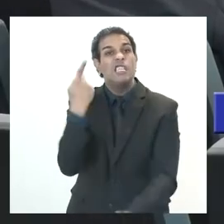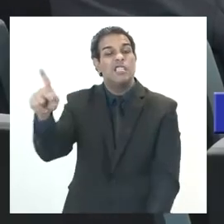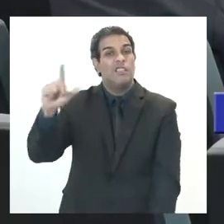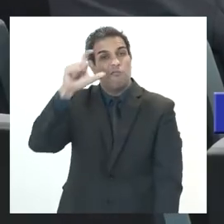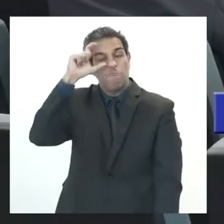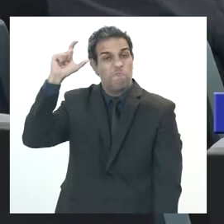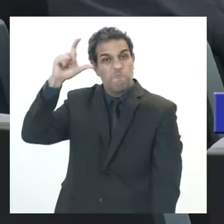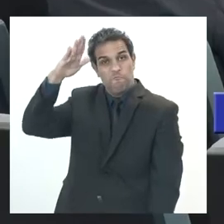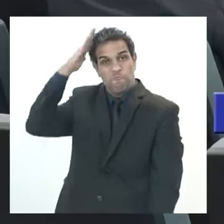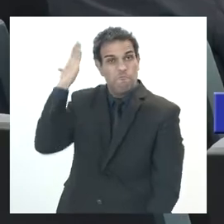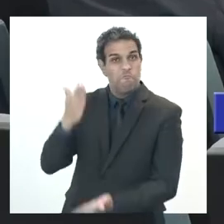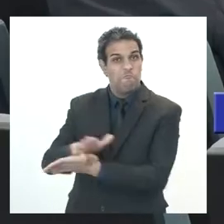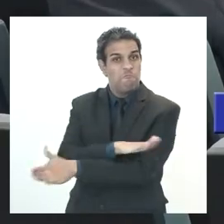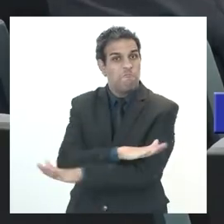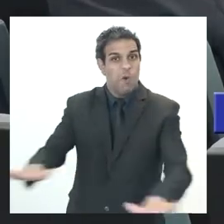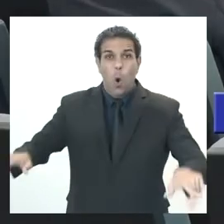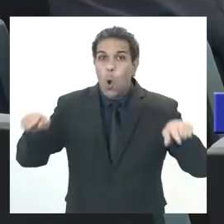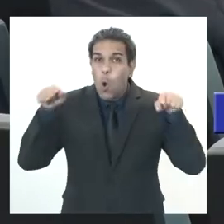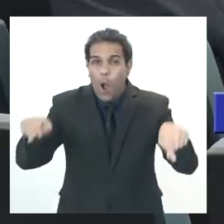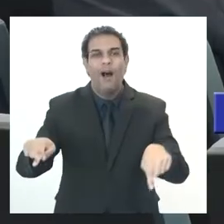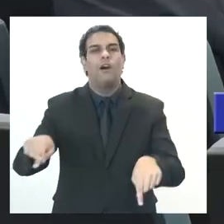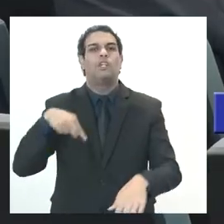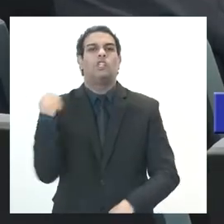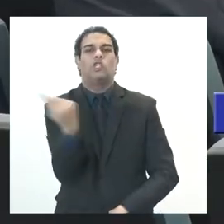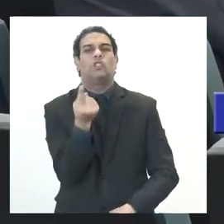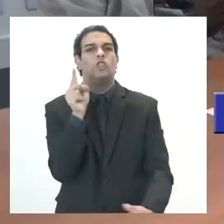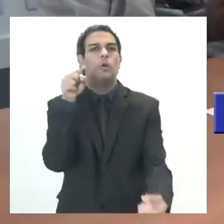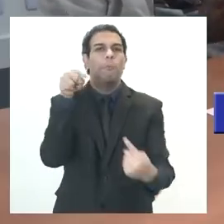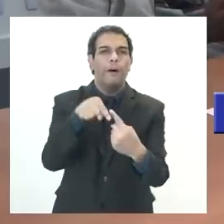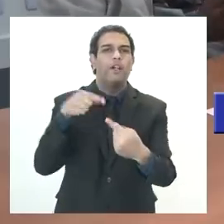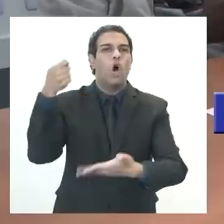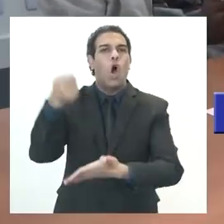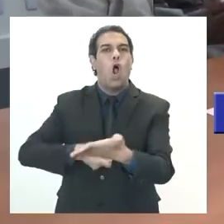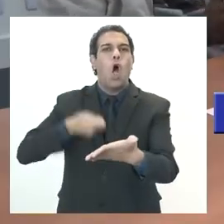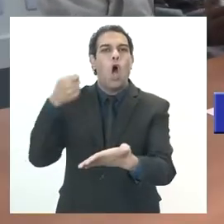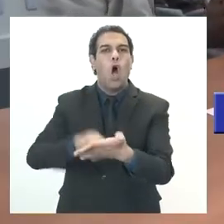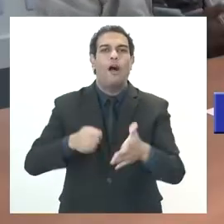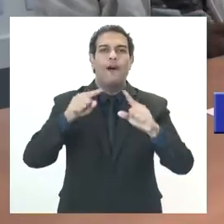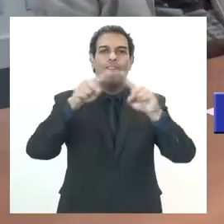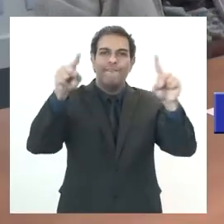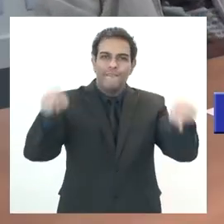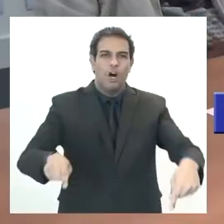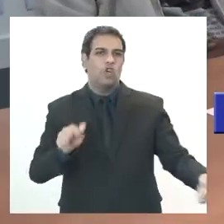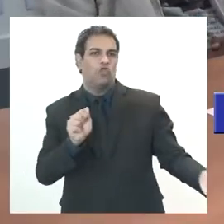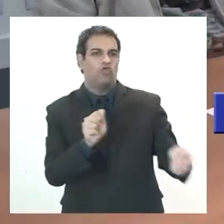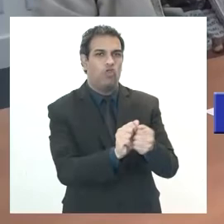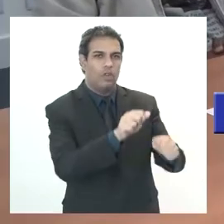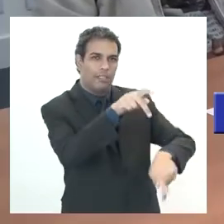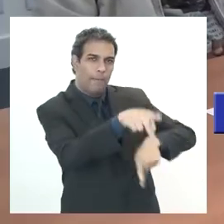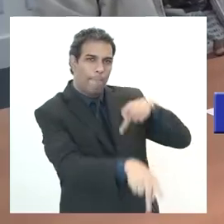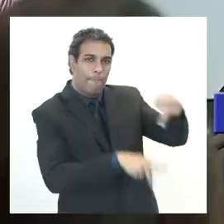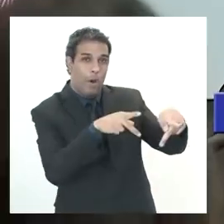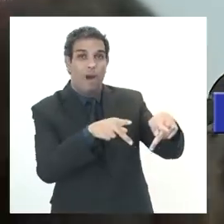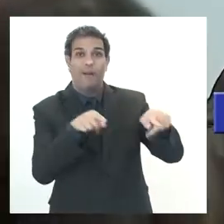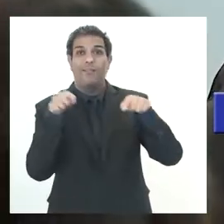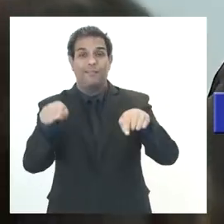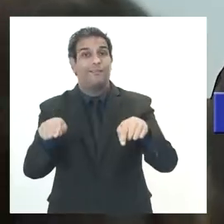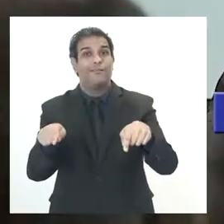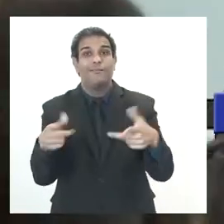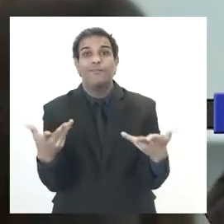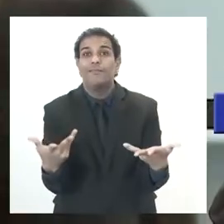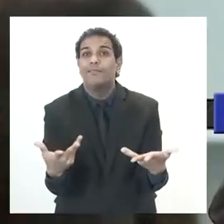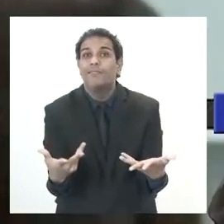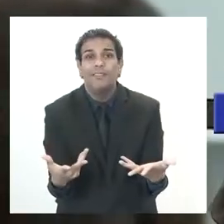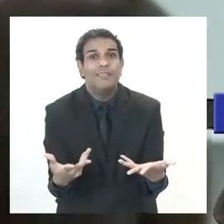Guedes sem pino Esse é o objetivo da Luta dos servidores da população por quê as pessoas estão impondo um sacrifício